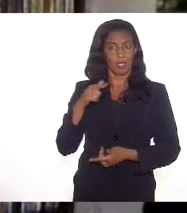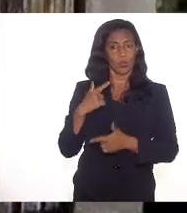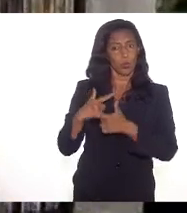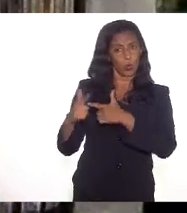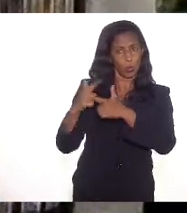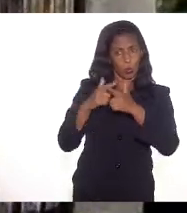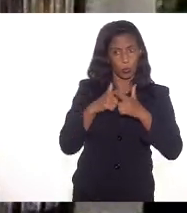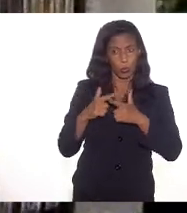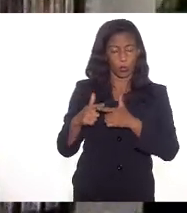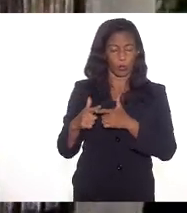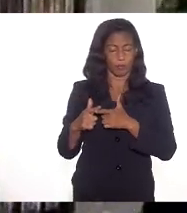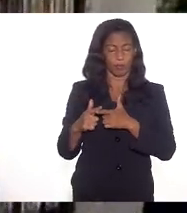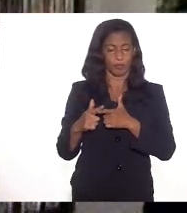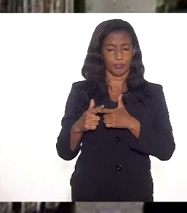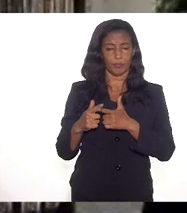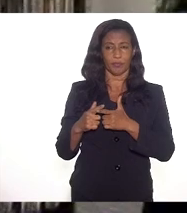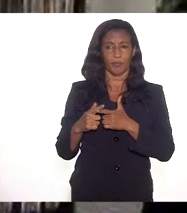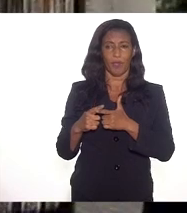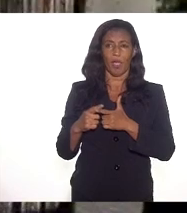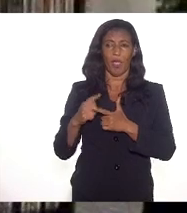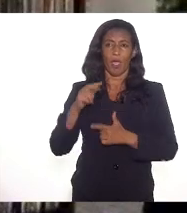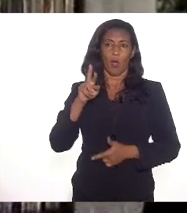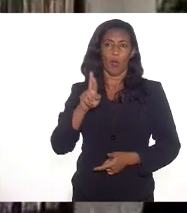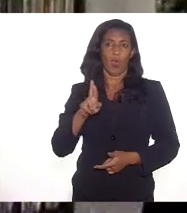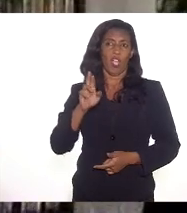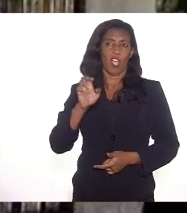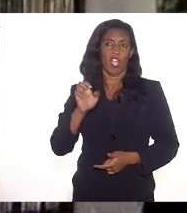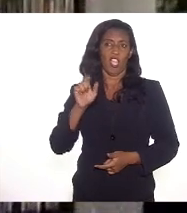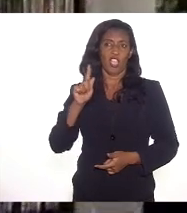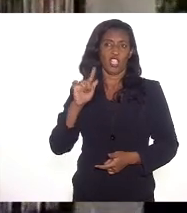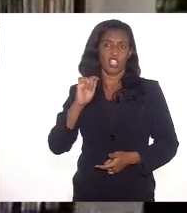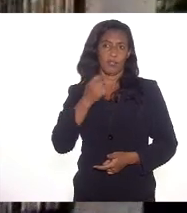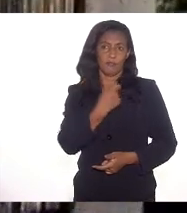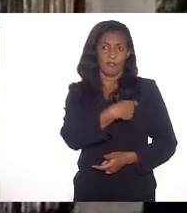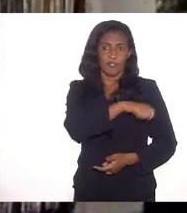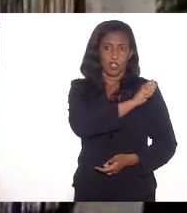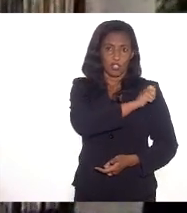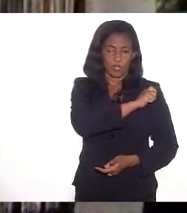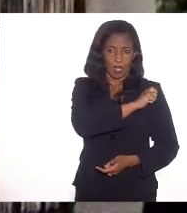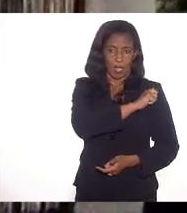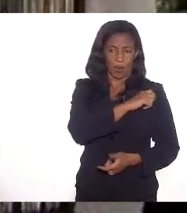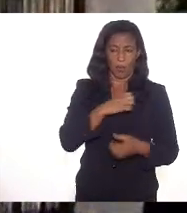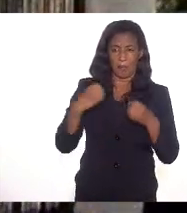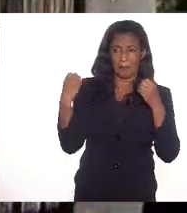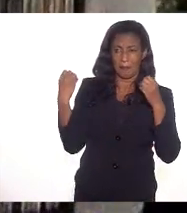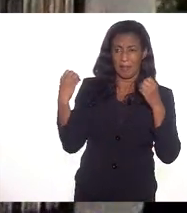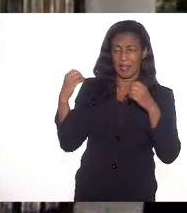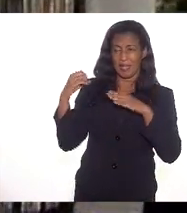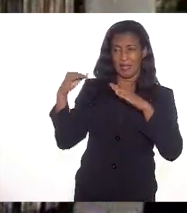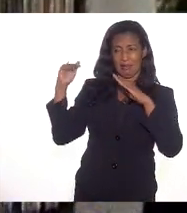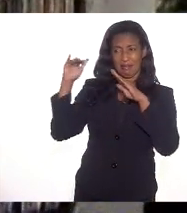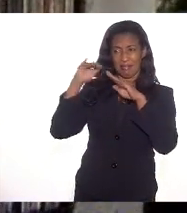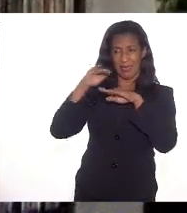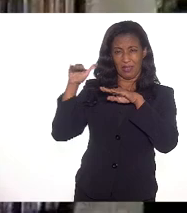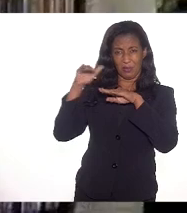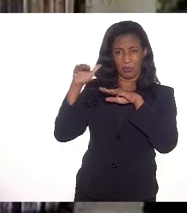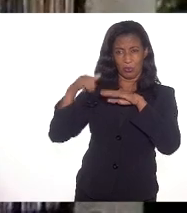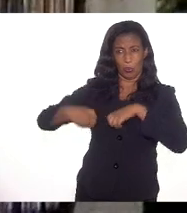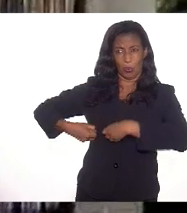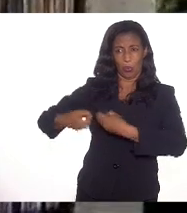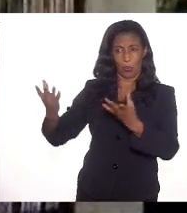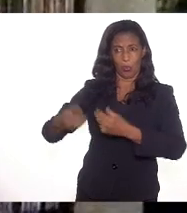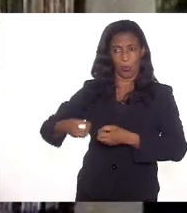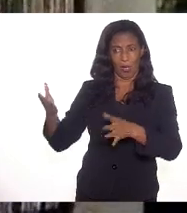de sujeição a um regime de recuperação fiscal e teto de gastos federal e também